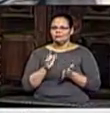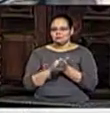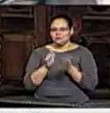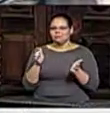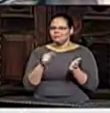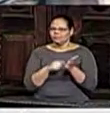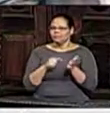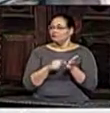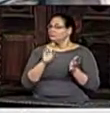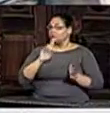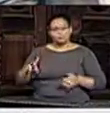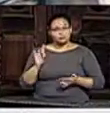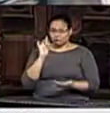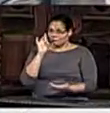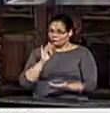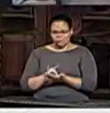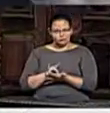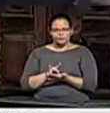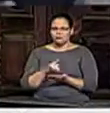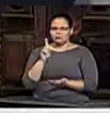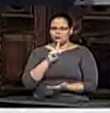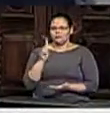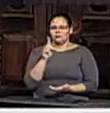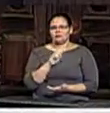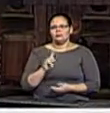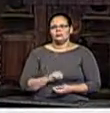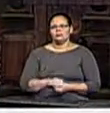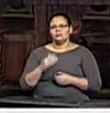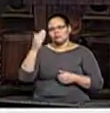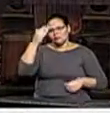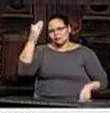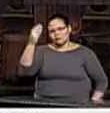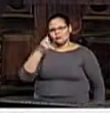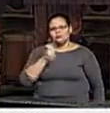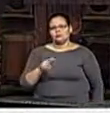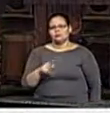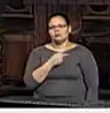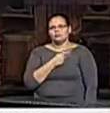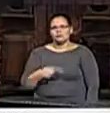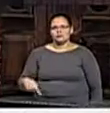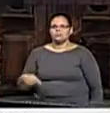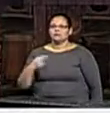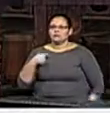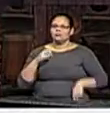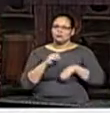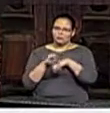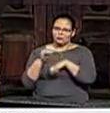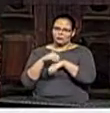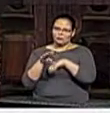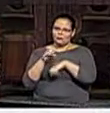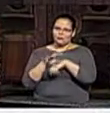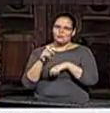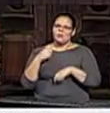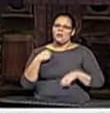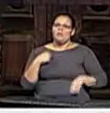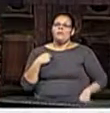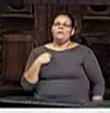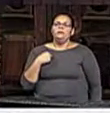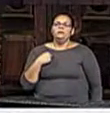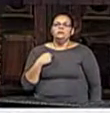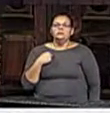verdadeiro em relação ao parlamento. Eu agradeço, senhor presidente, e eu quero colocar que eu fiz questão de